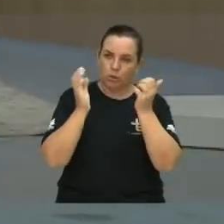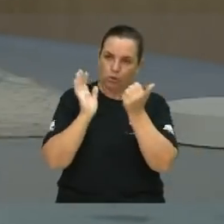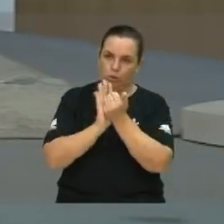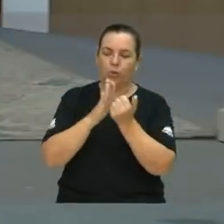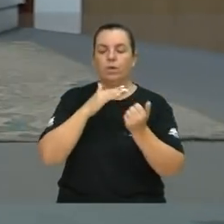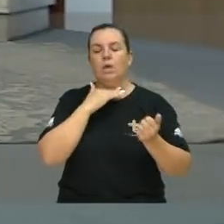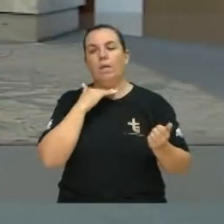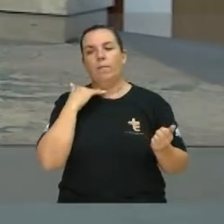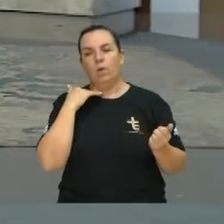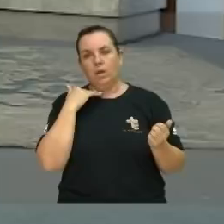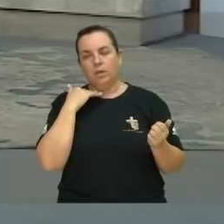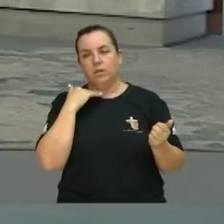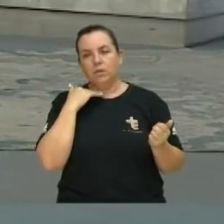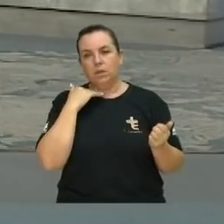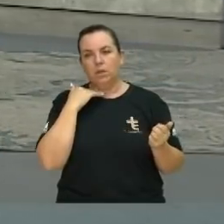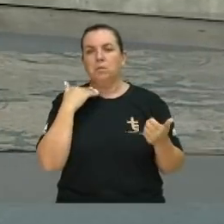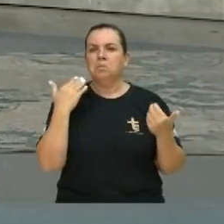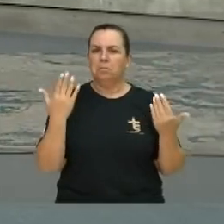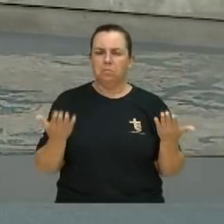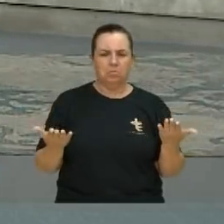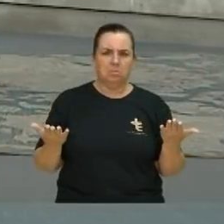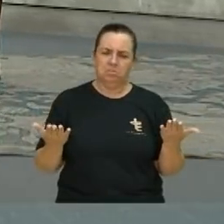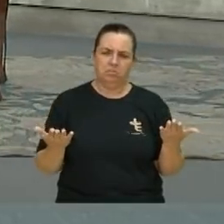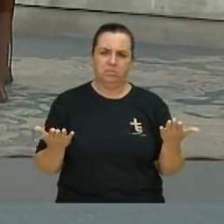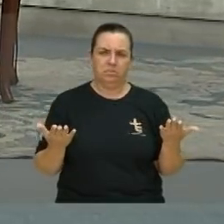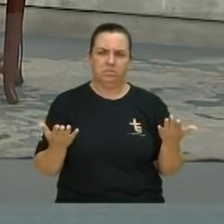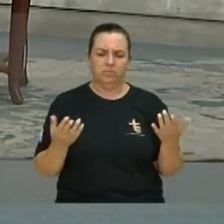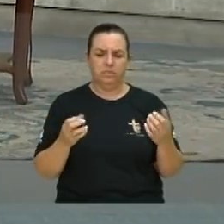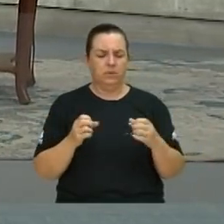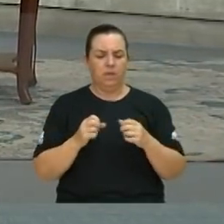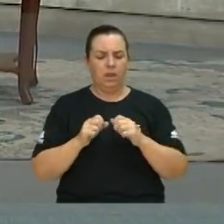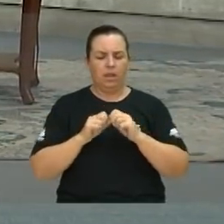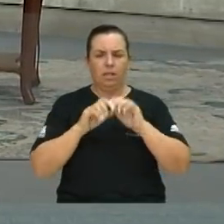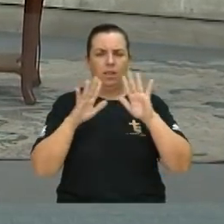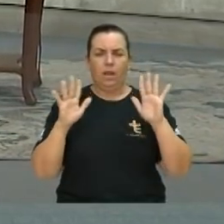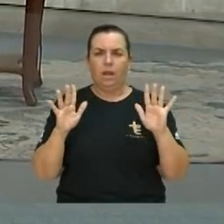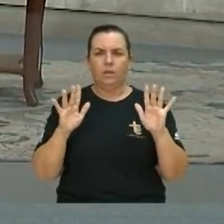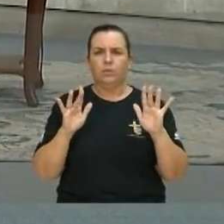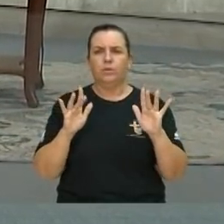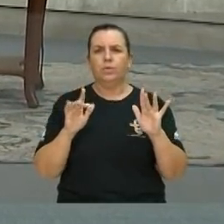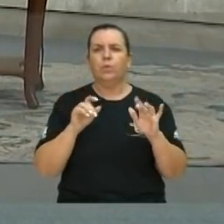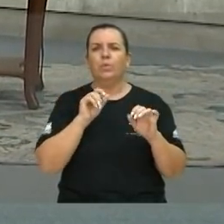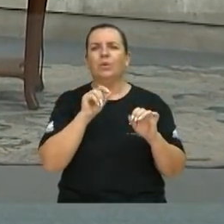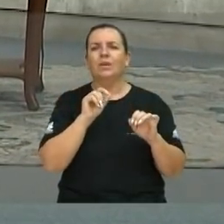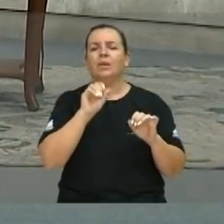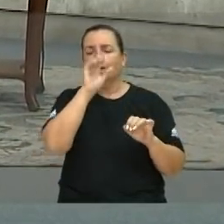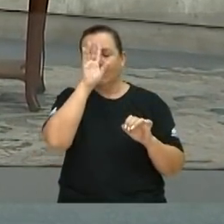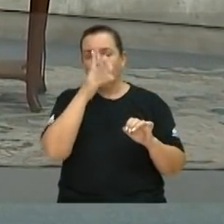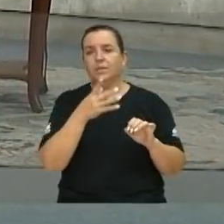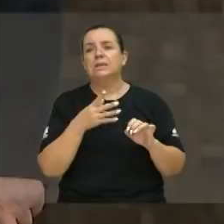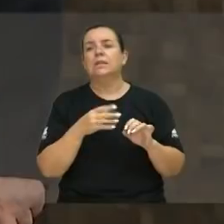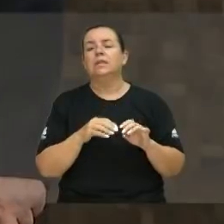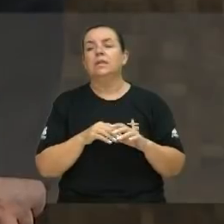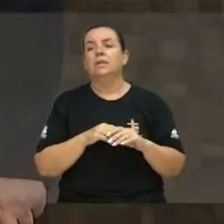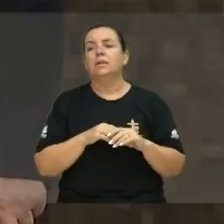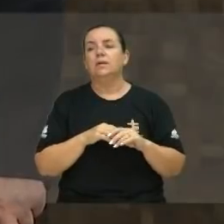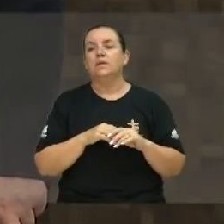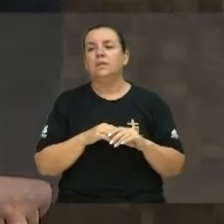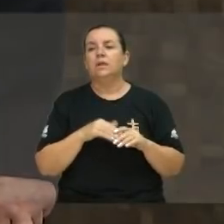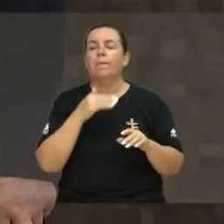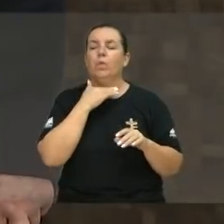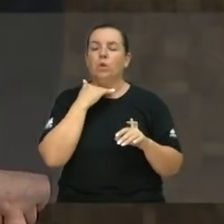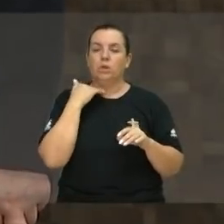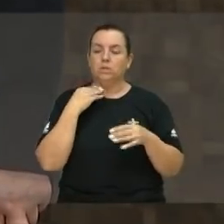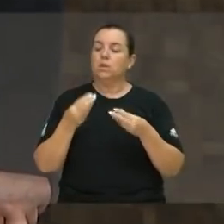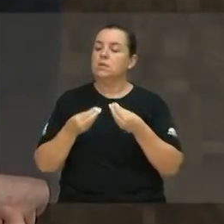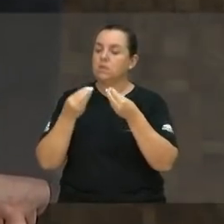morte subjetivamente o que me vencer a infligido filhão a